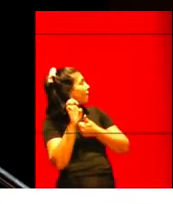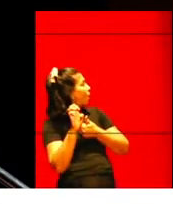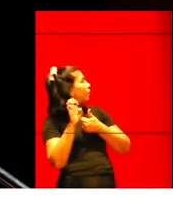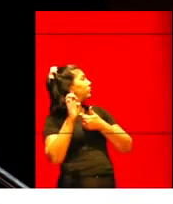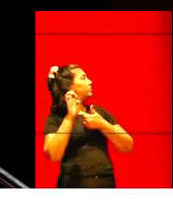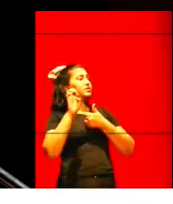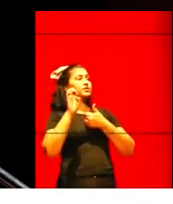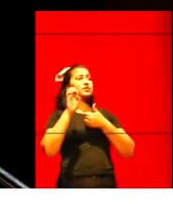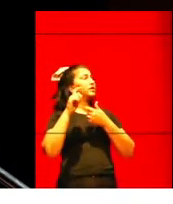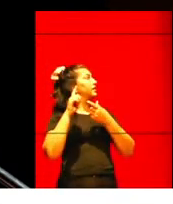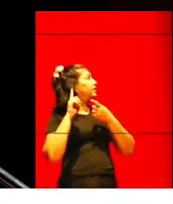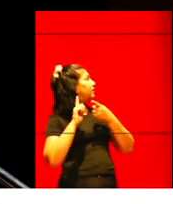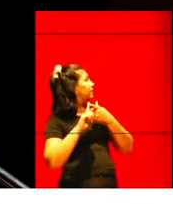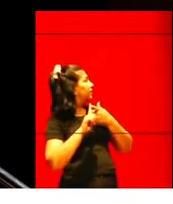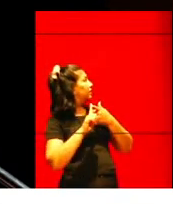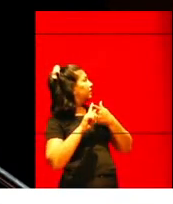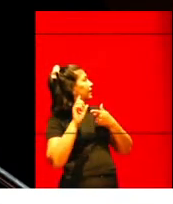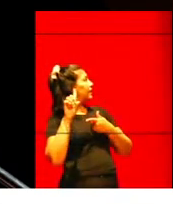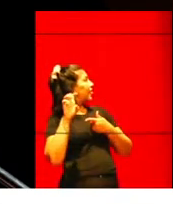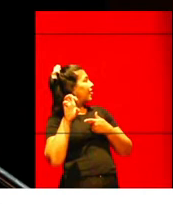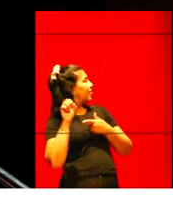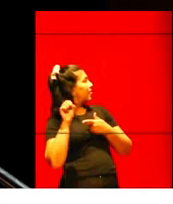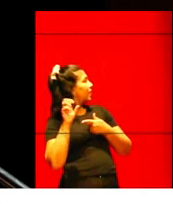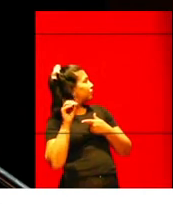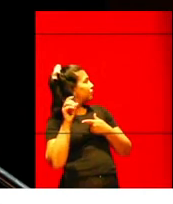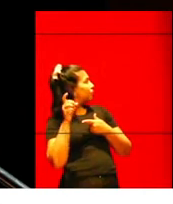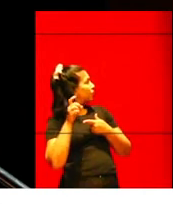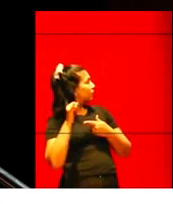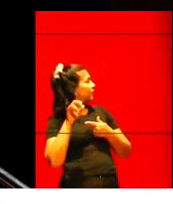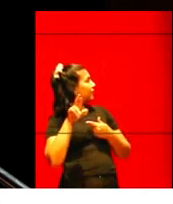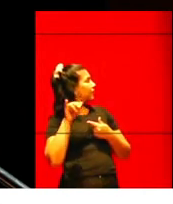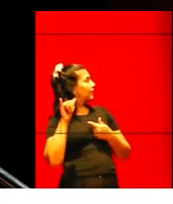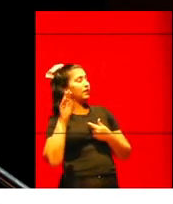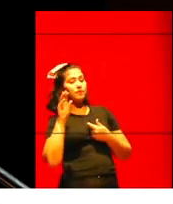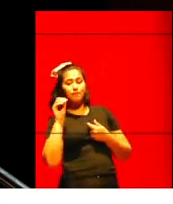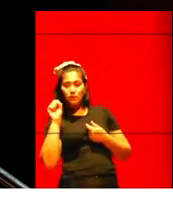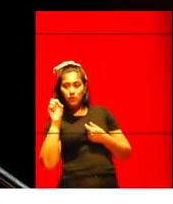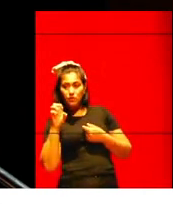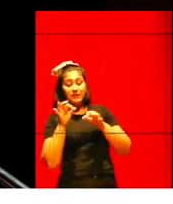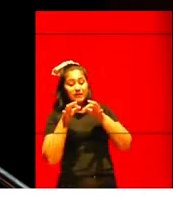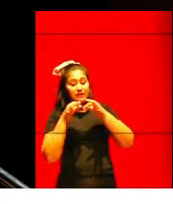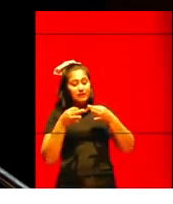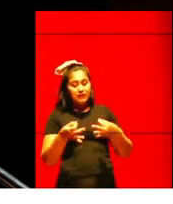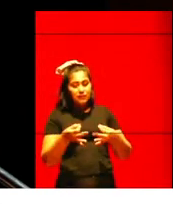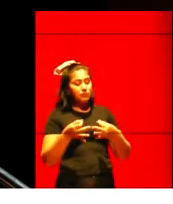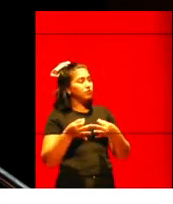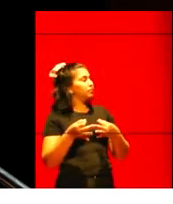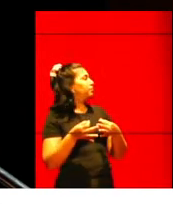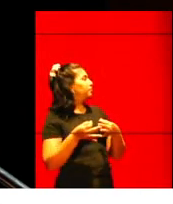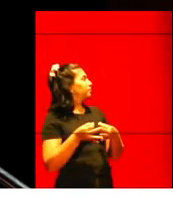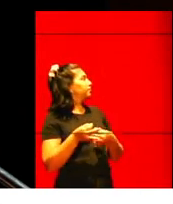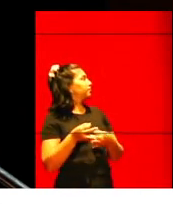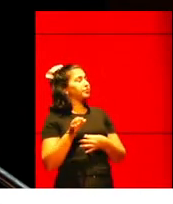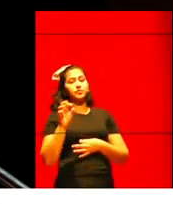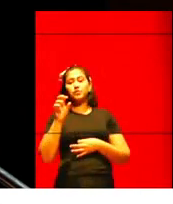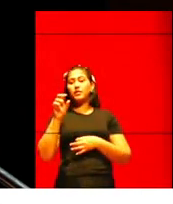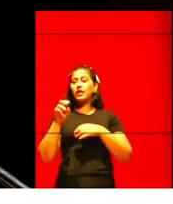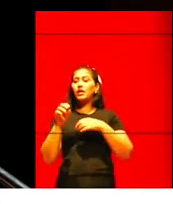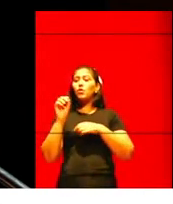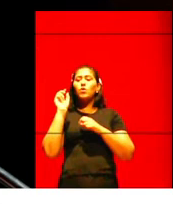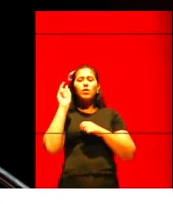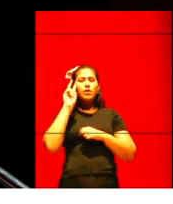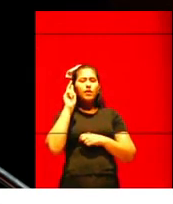os carboidratos simples, os monossacarídeos, formados por 5 átomos de carbono, pessoal.